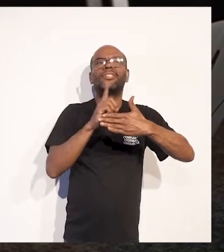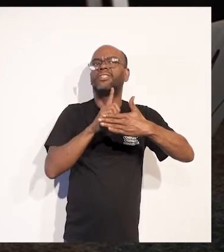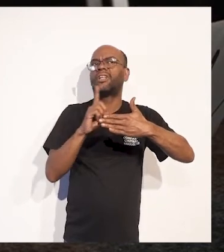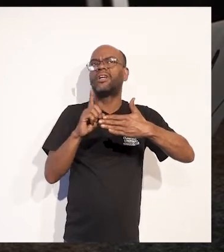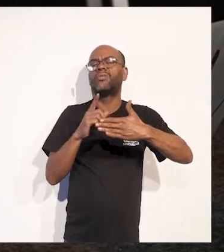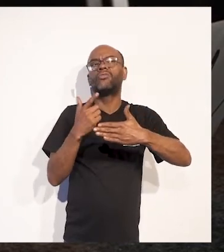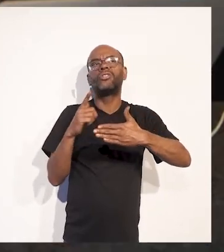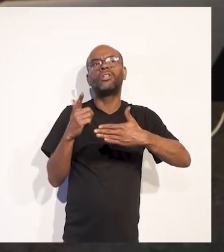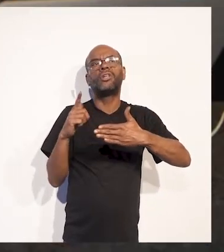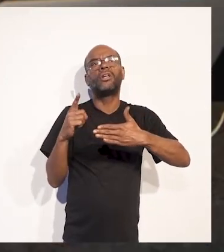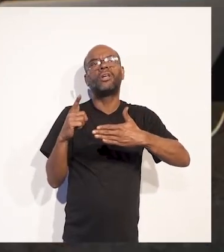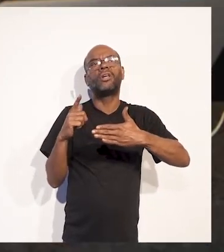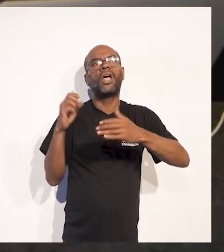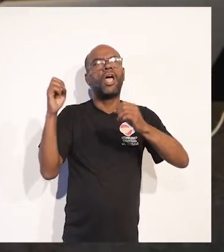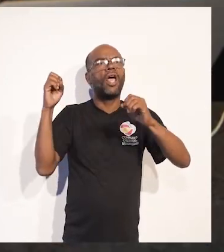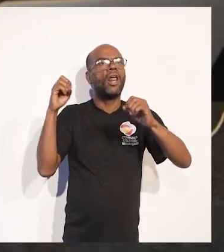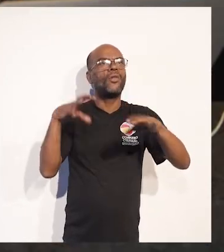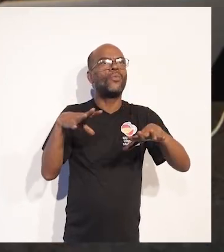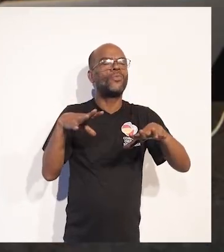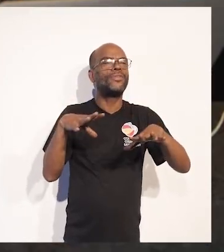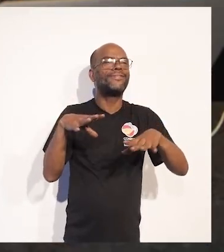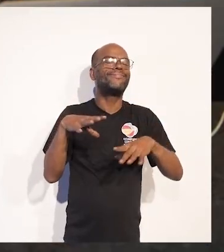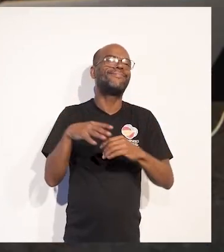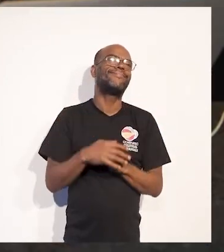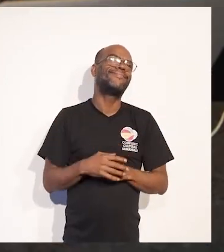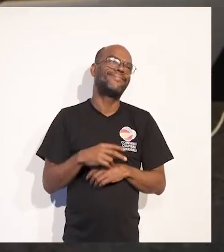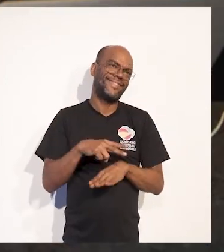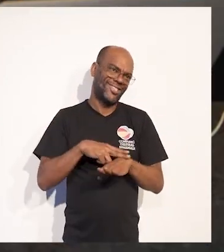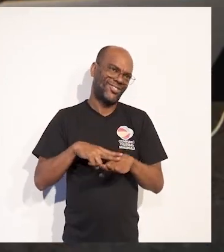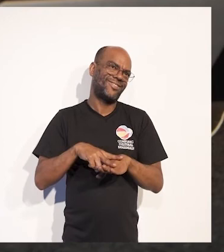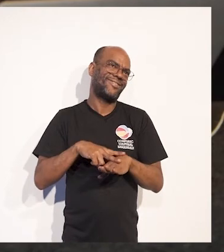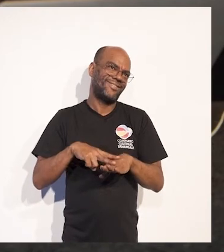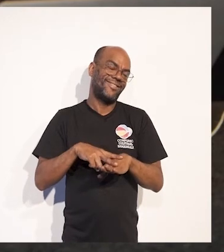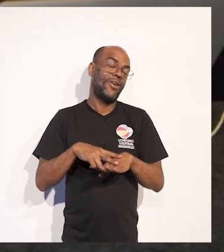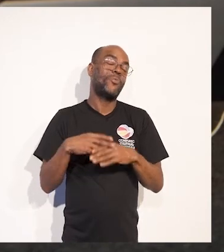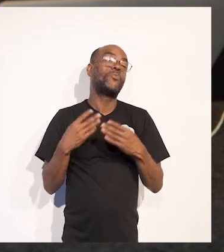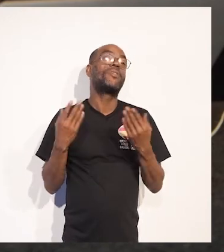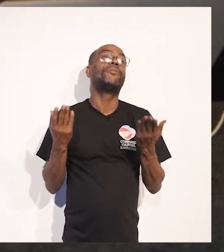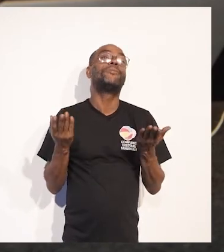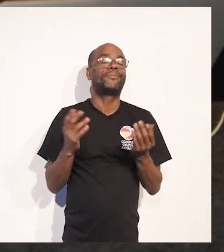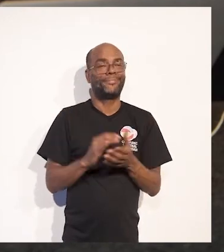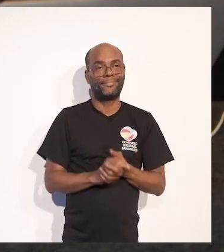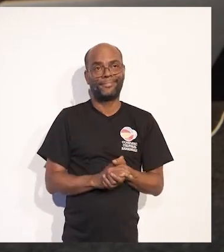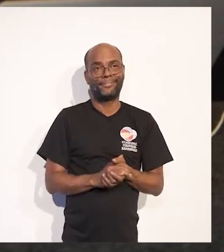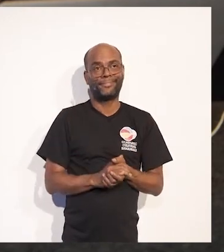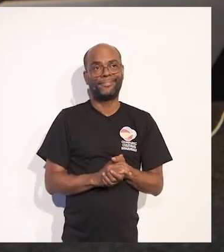possuía a luz verde. O que aconteceu?